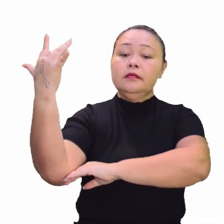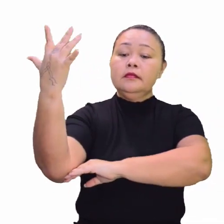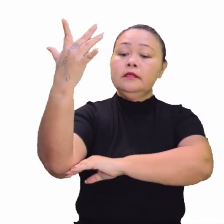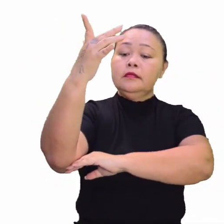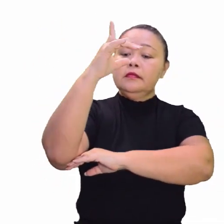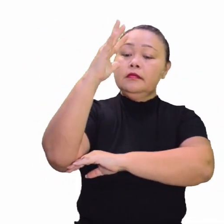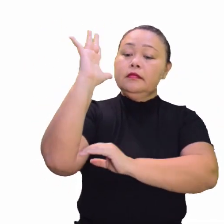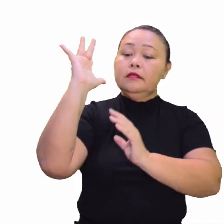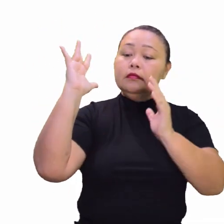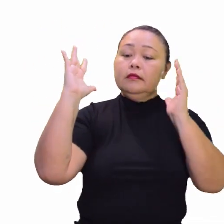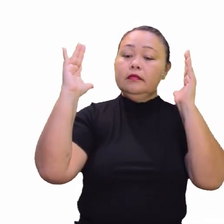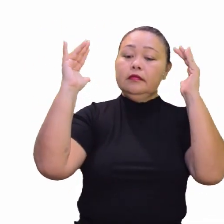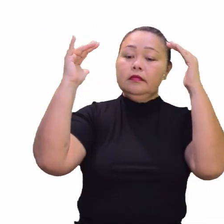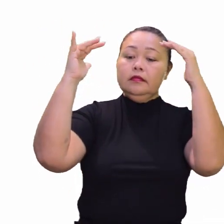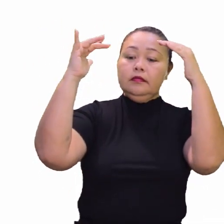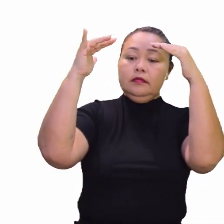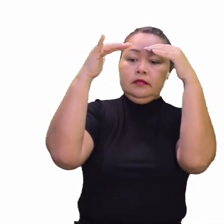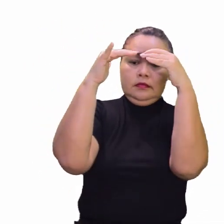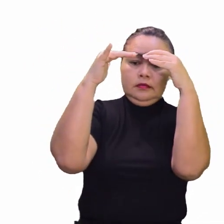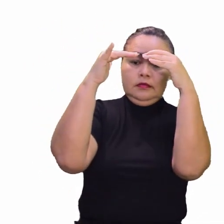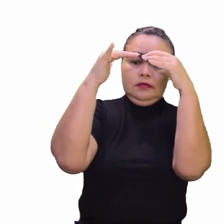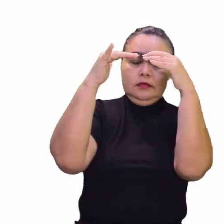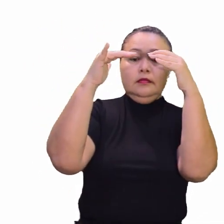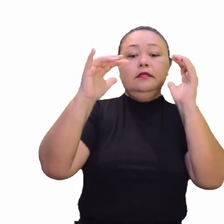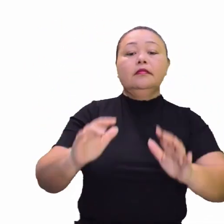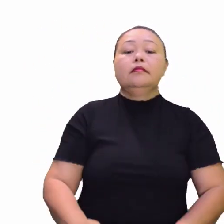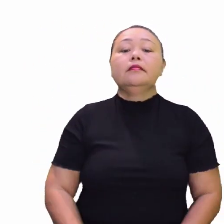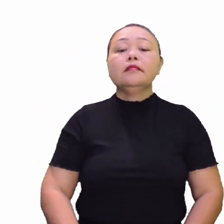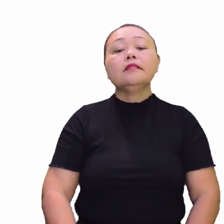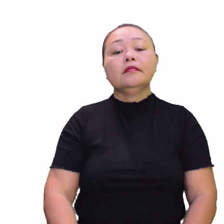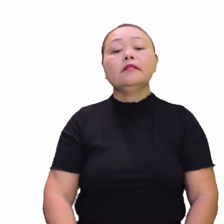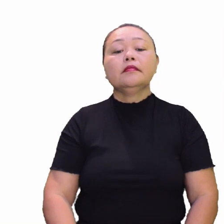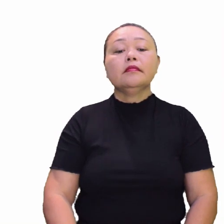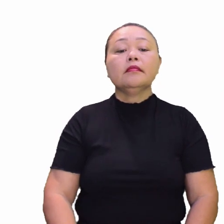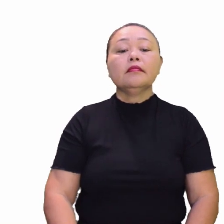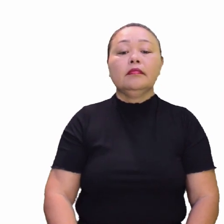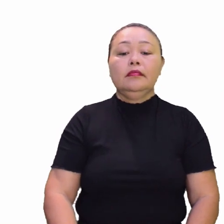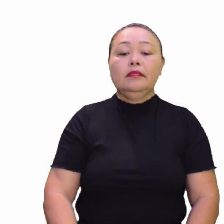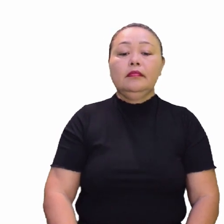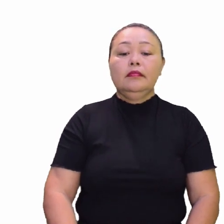floresta ombrófila densa,